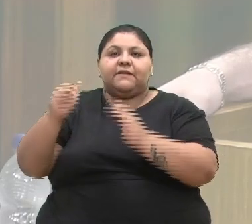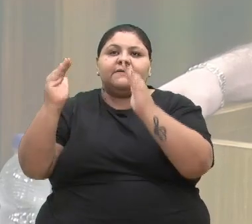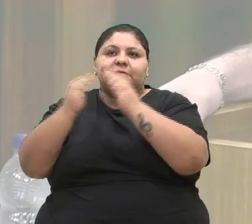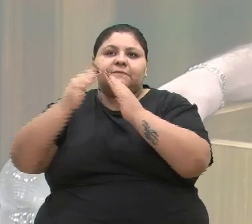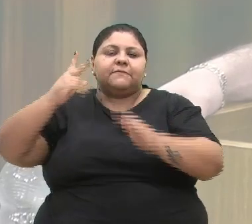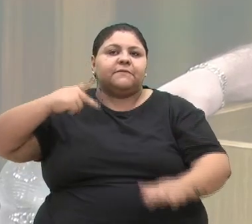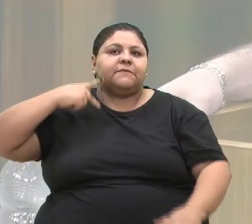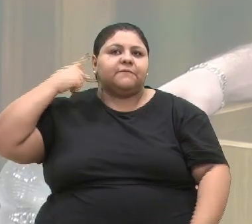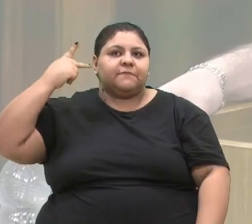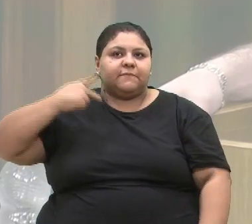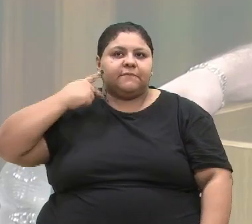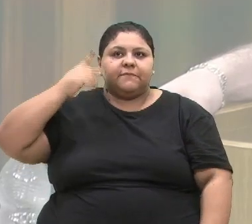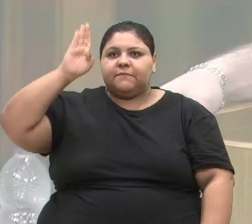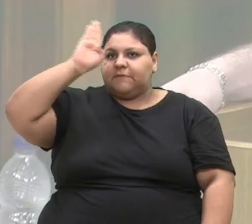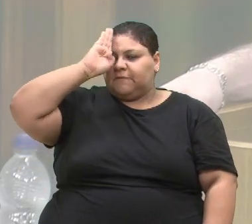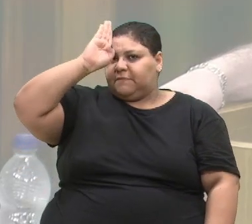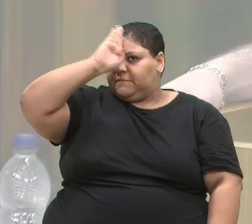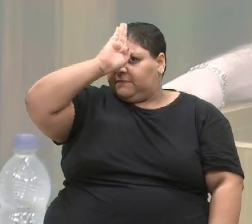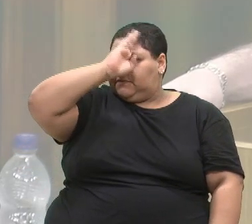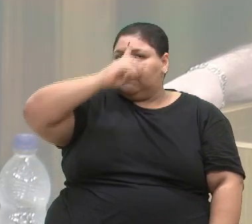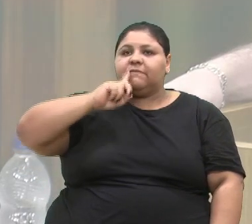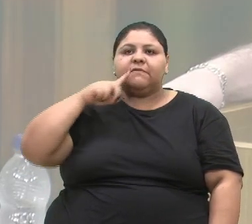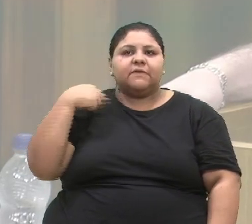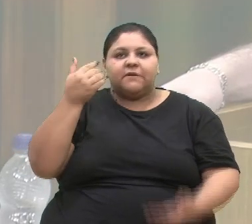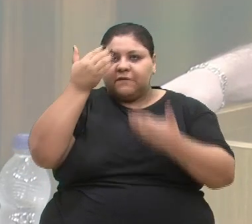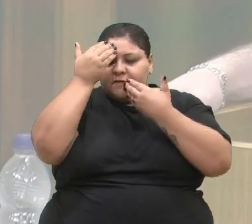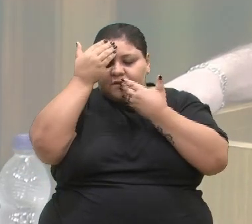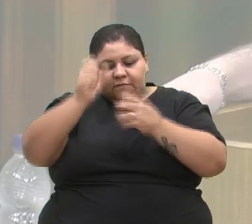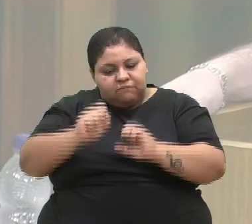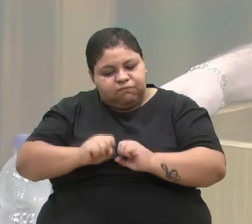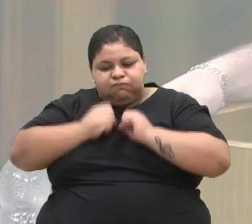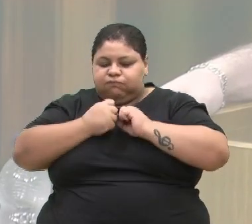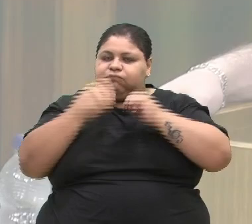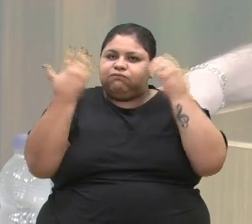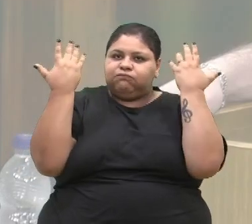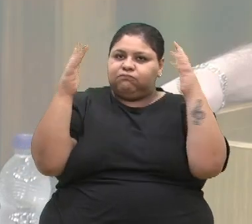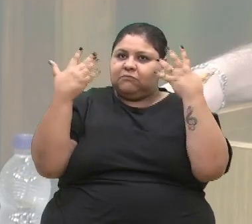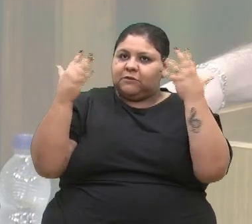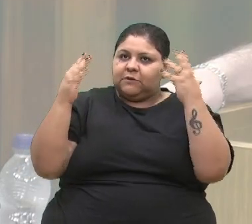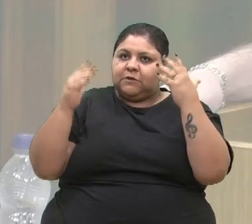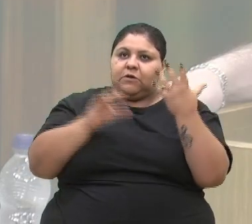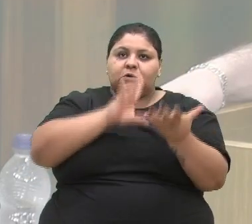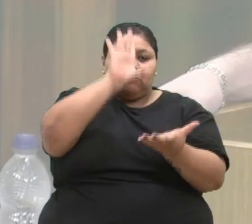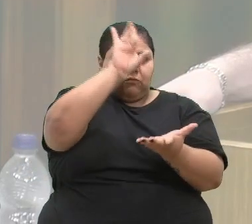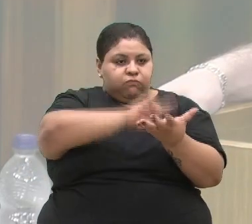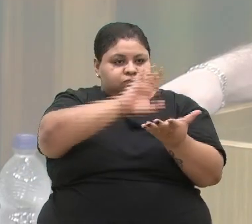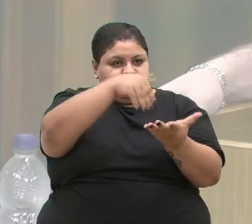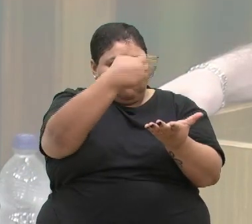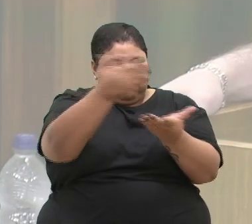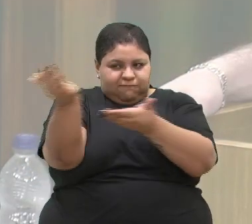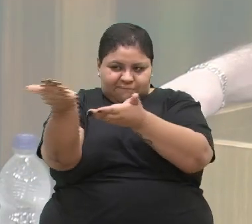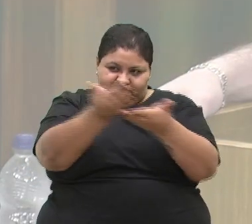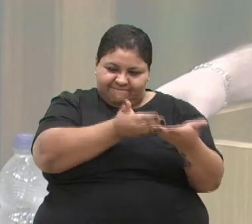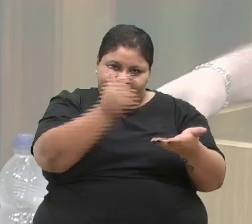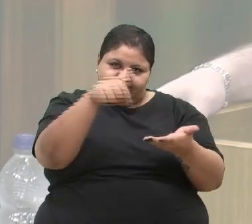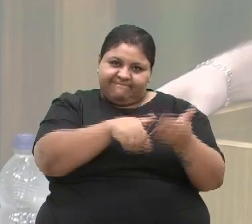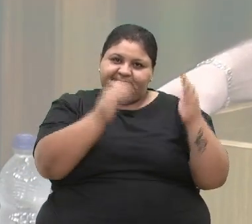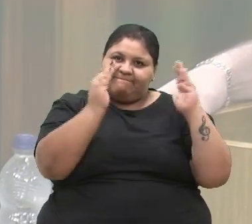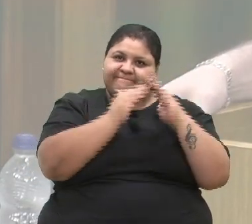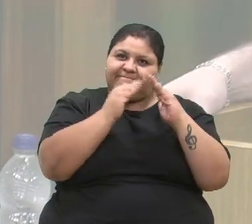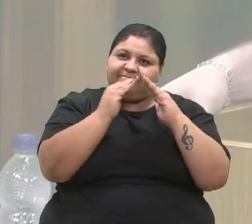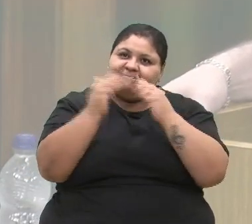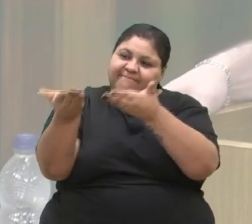Gladys, o vereador Bressan também, agradecer todo o esforço, parabenizar, dar oficialmente a vocês as boas-vindas. Vocês